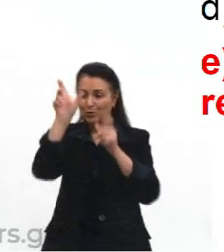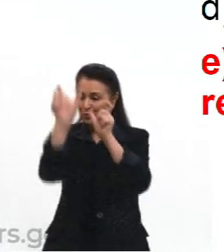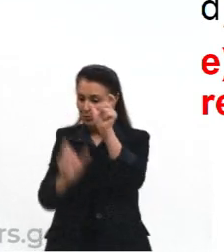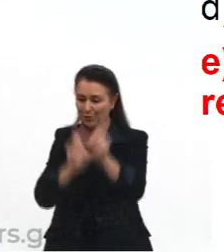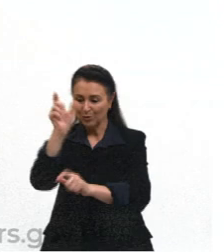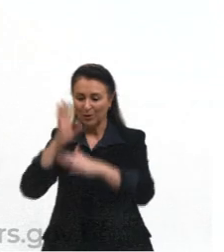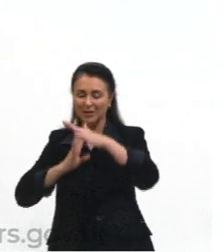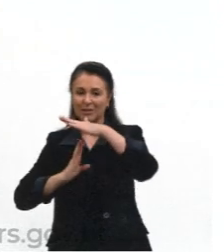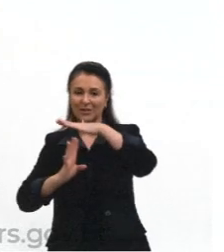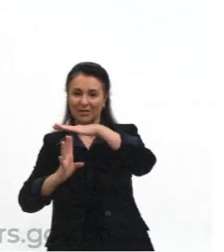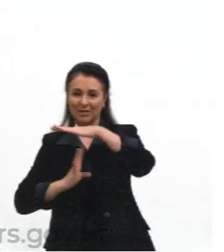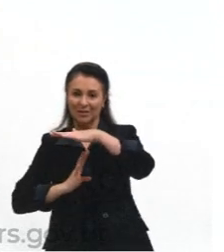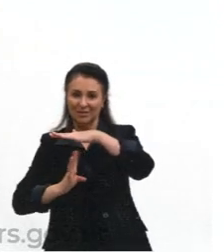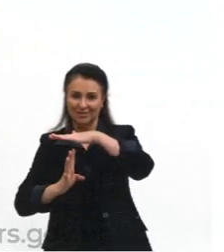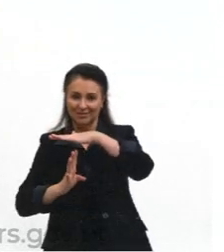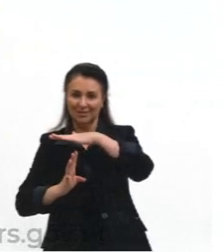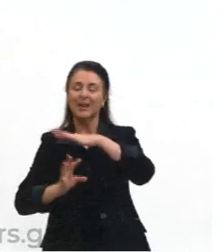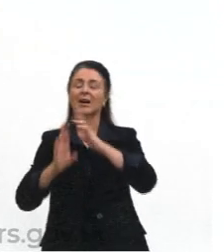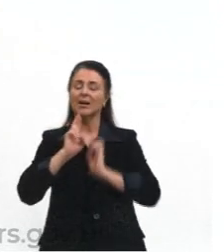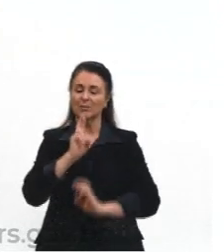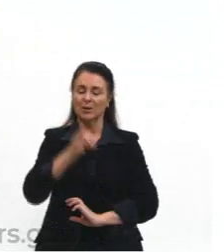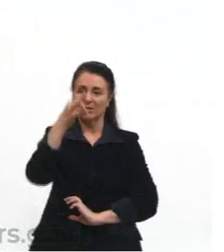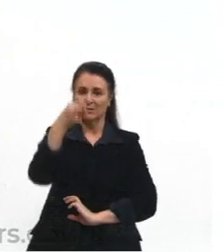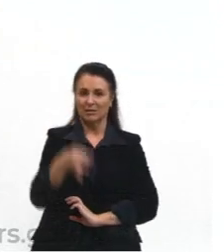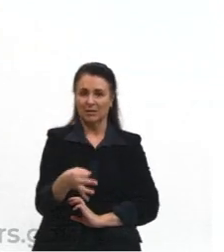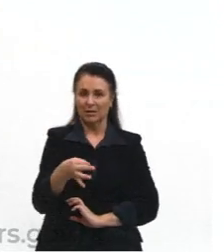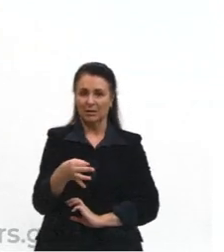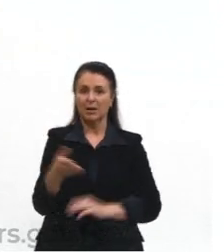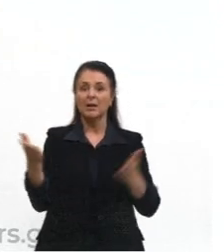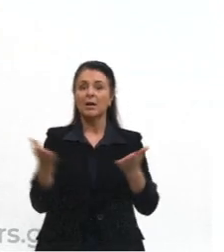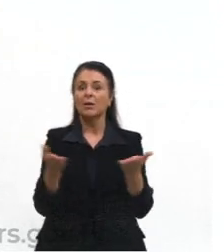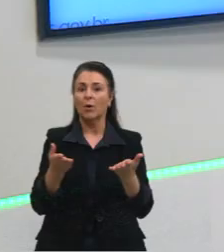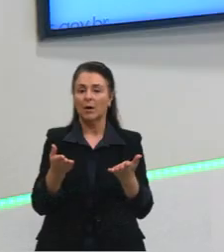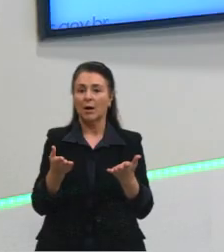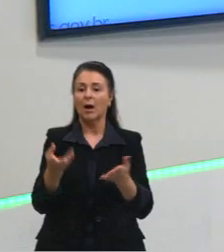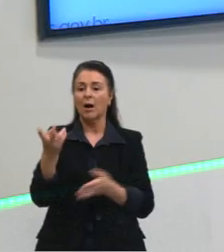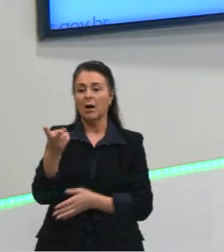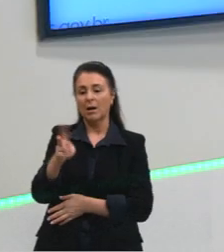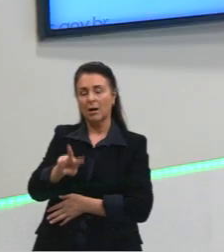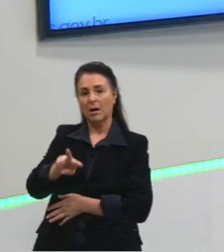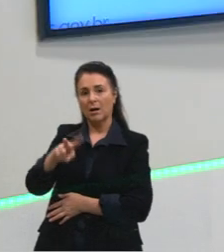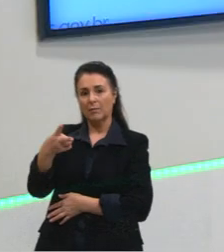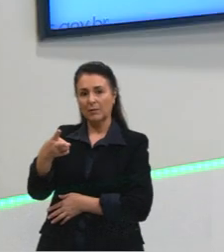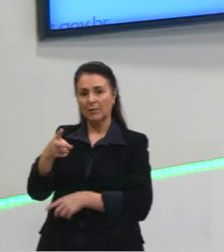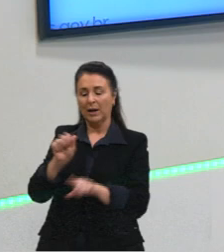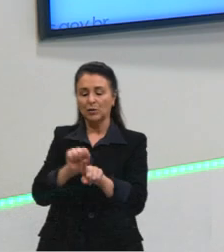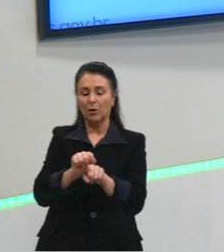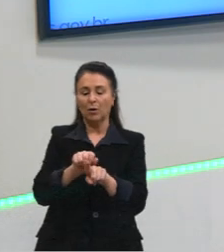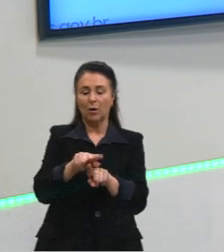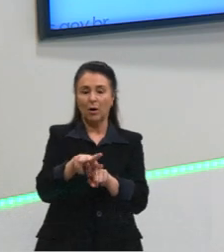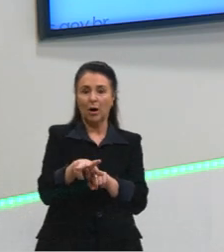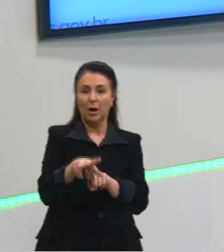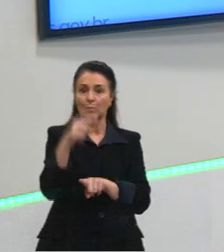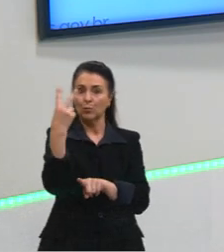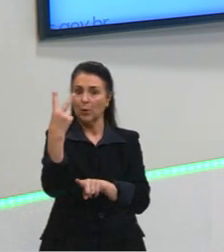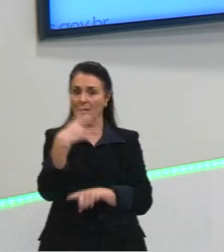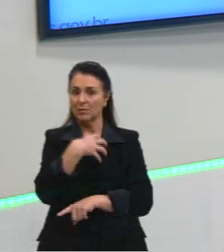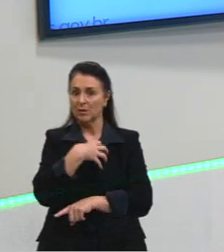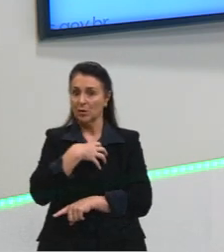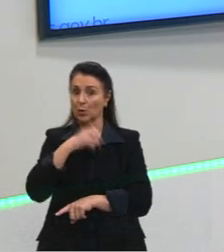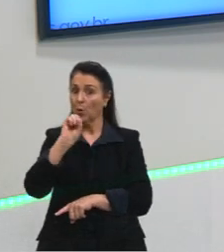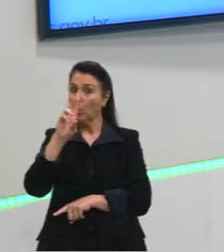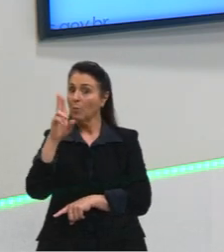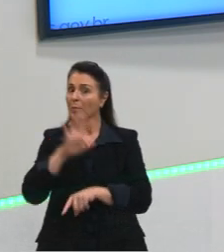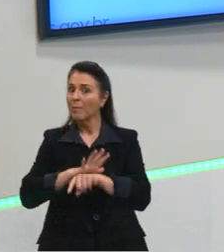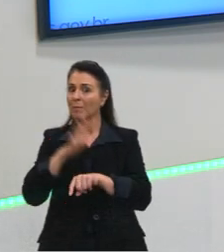resposta E aí e quais são os tipos de ambiguidade que a gente tem a ambiguidade ela pode digitar como a